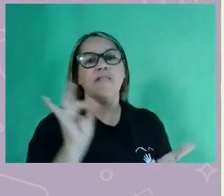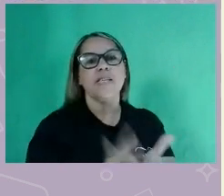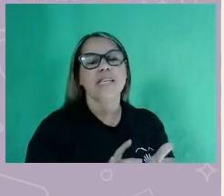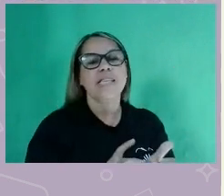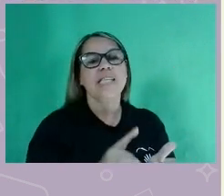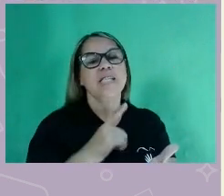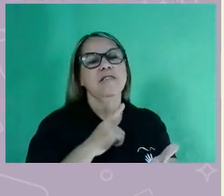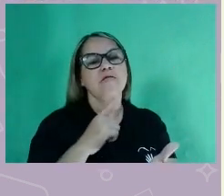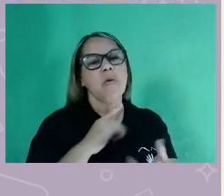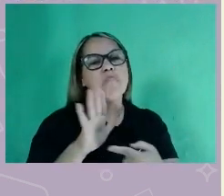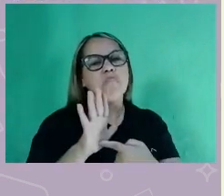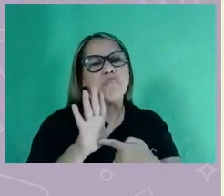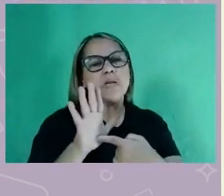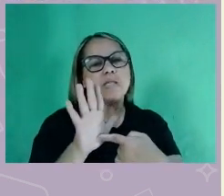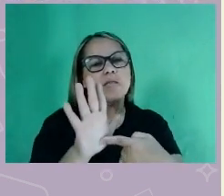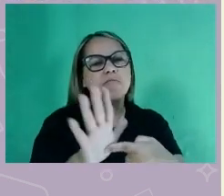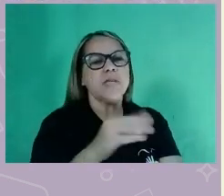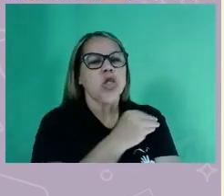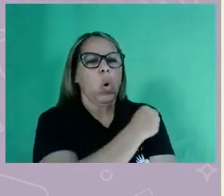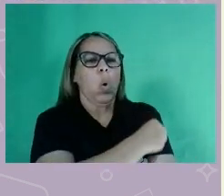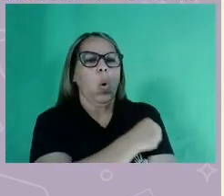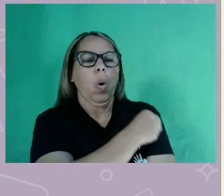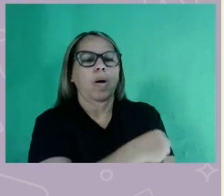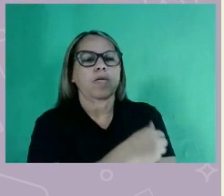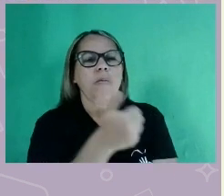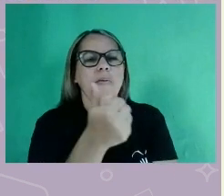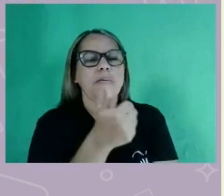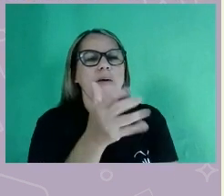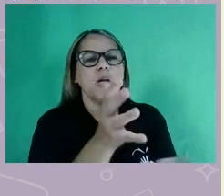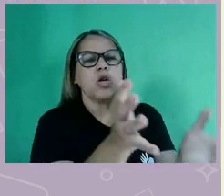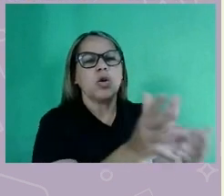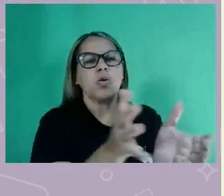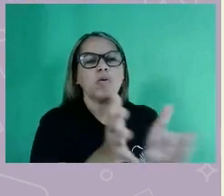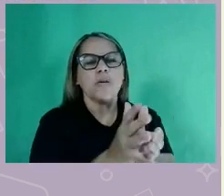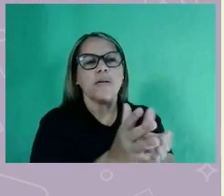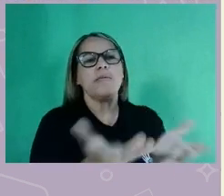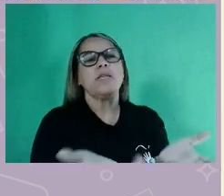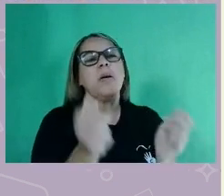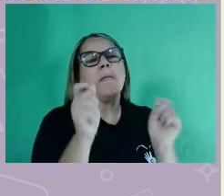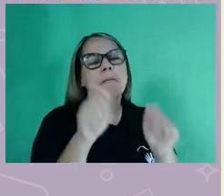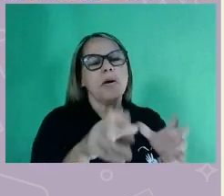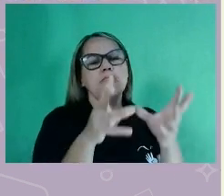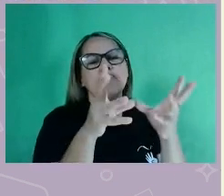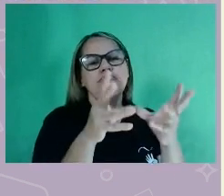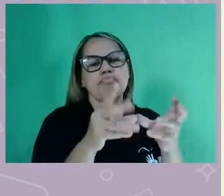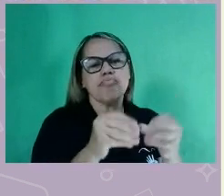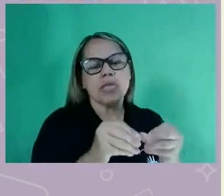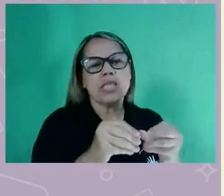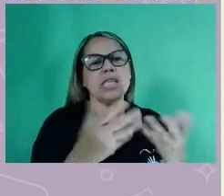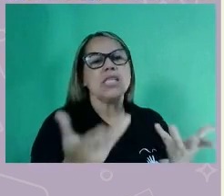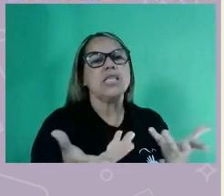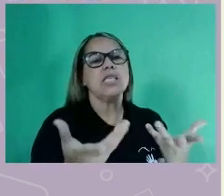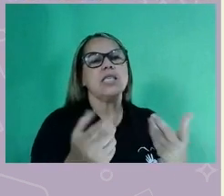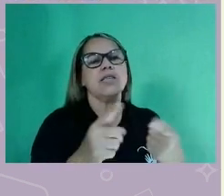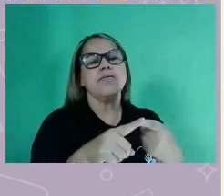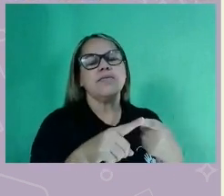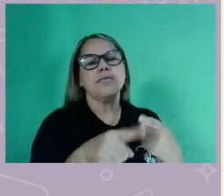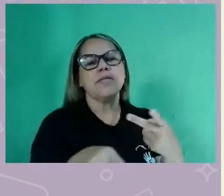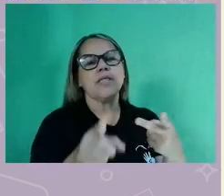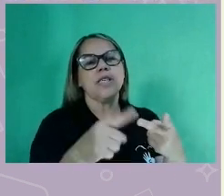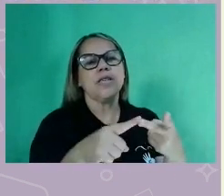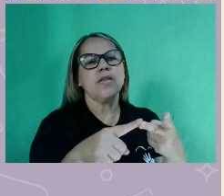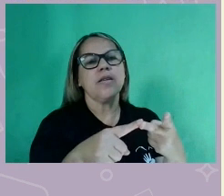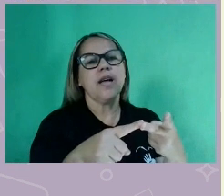tem uma demonstração o álcool primário né que é o grupamento hidroxila ele pode ser oxidado ao aldeído e esse